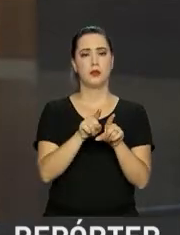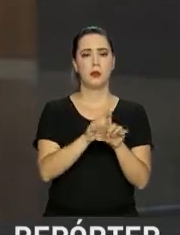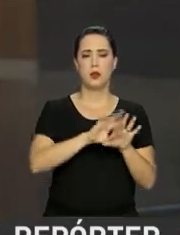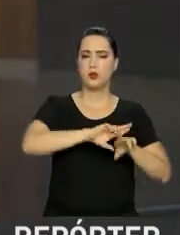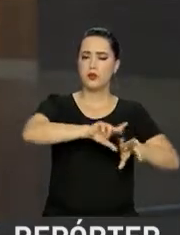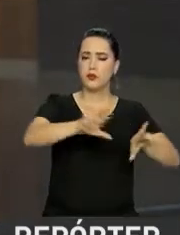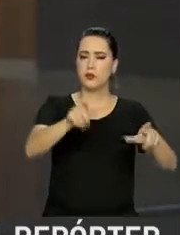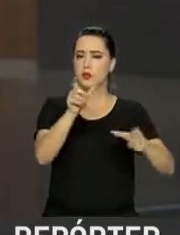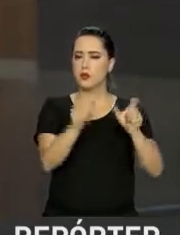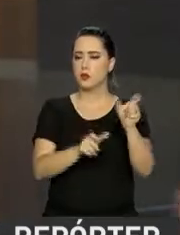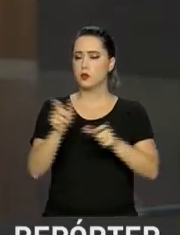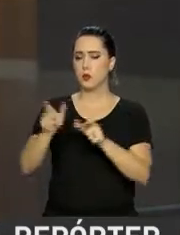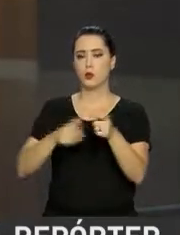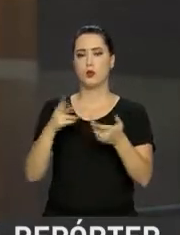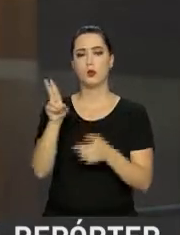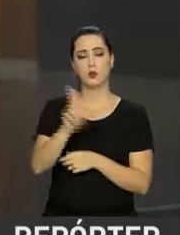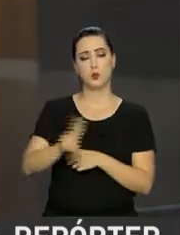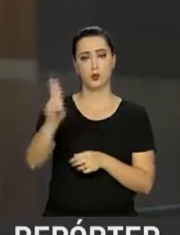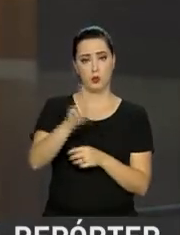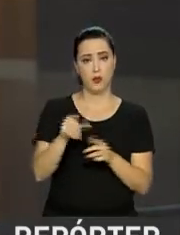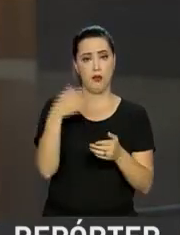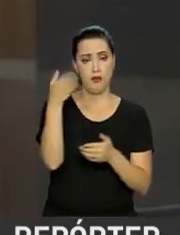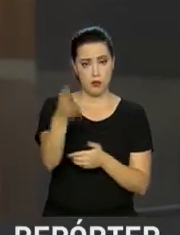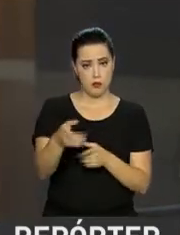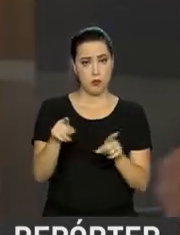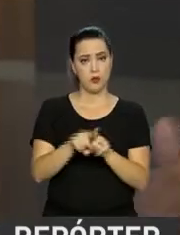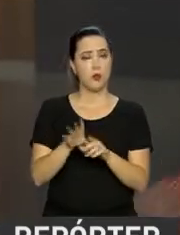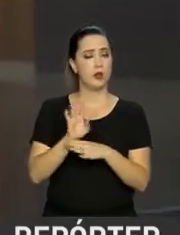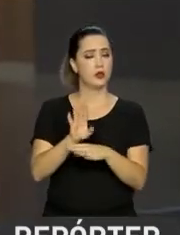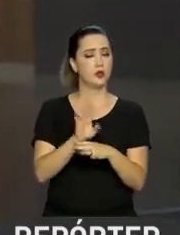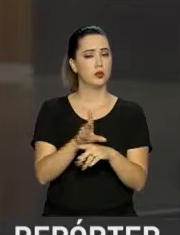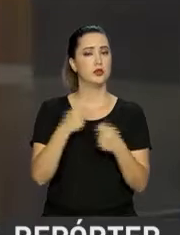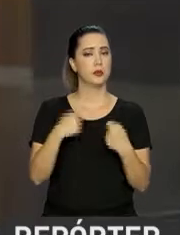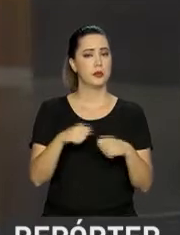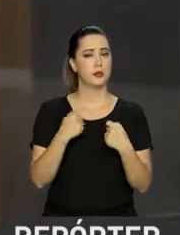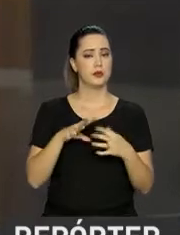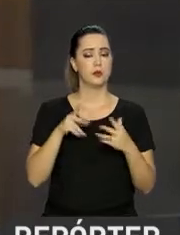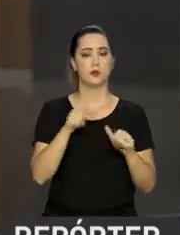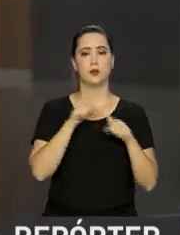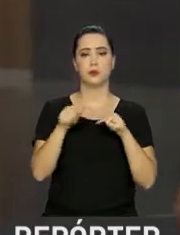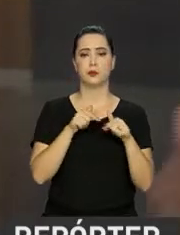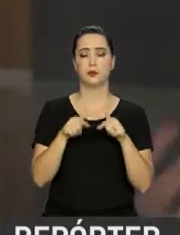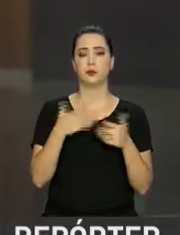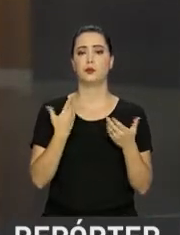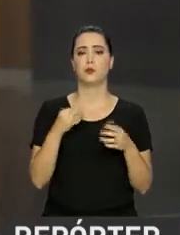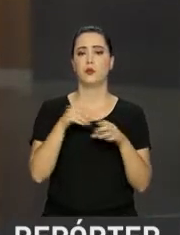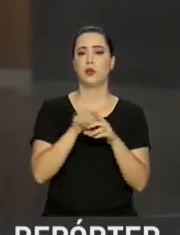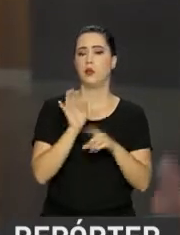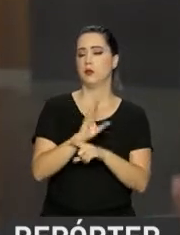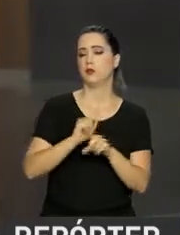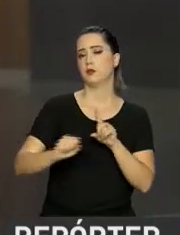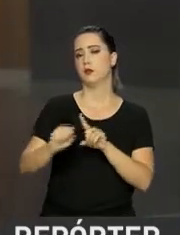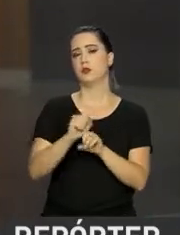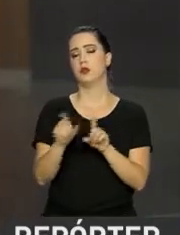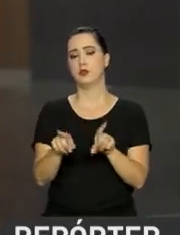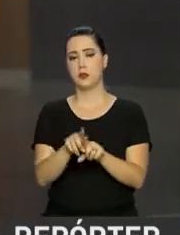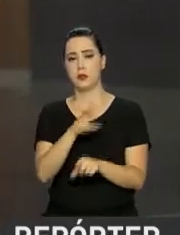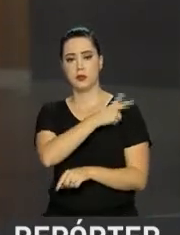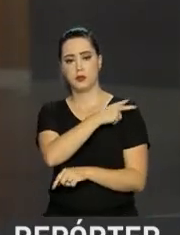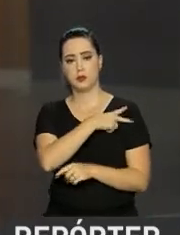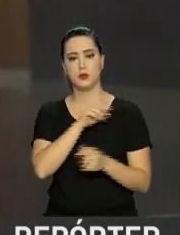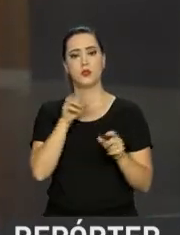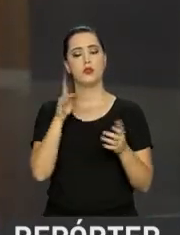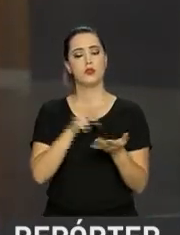mas com todos os usuários da assistência com todos os trabalhadores do suas com os gestores para trabalhar a